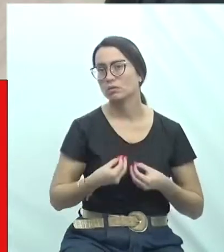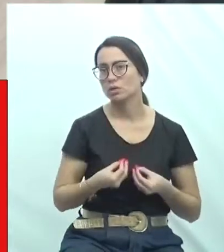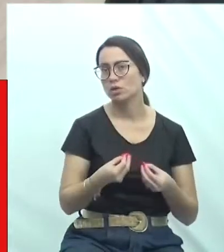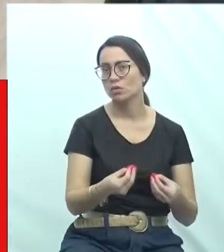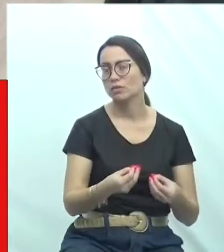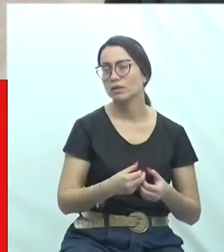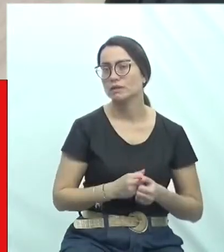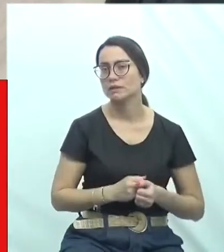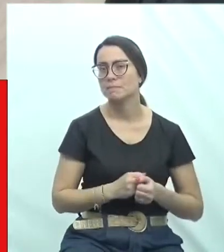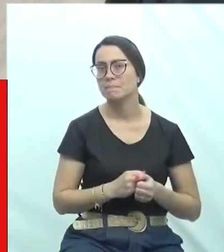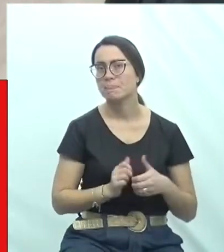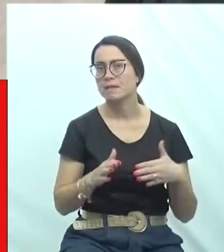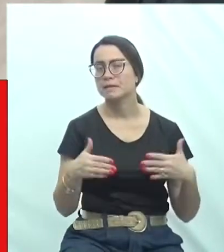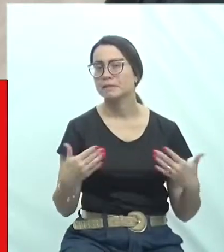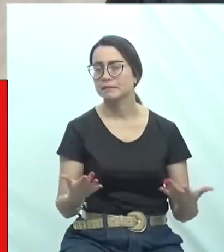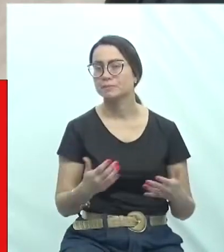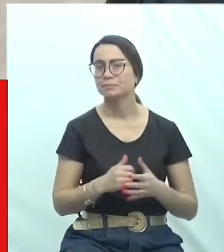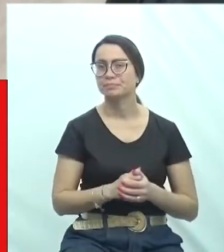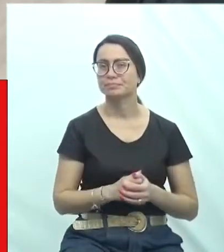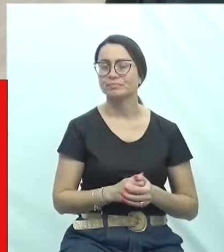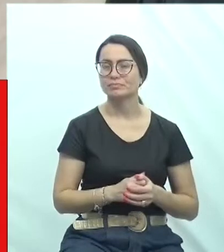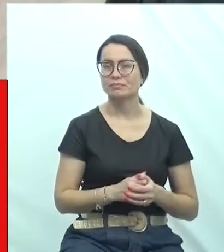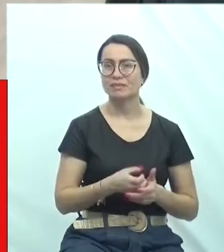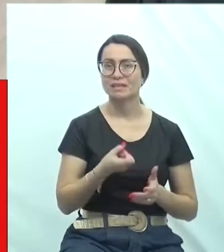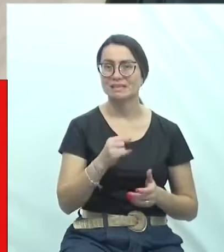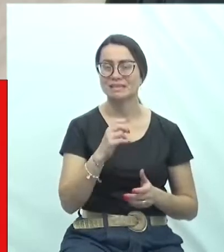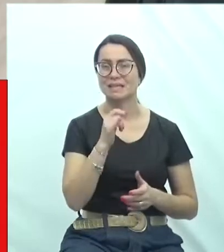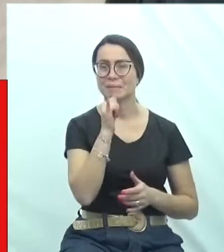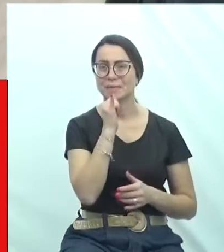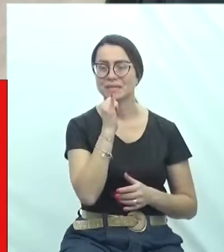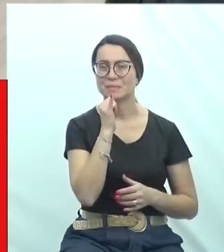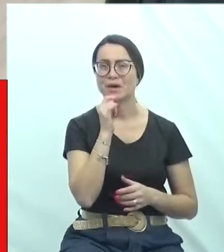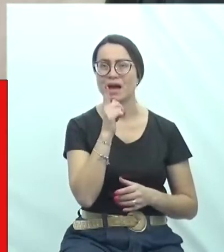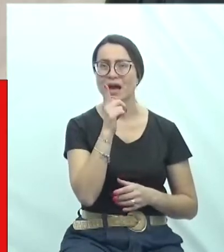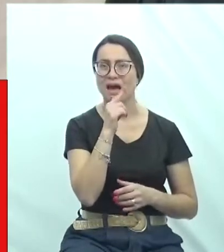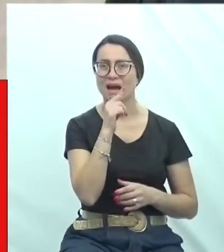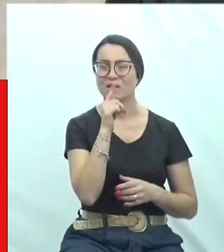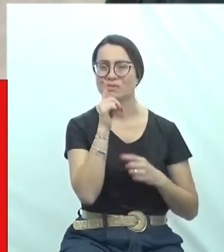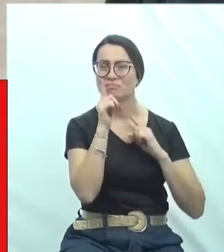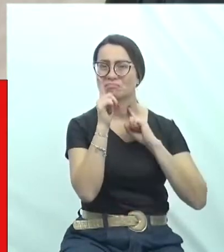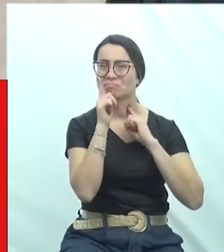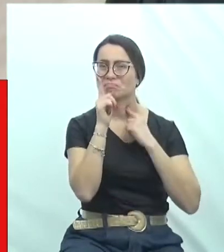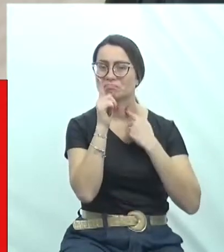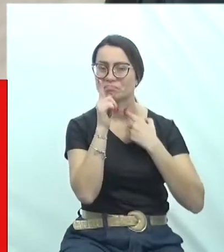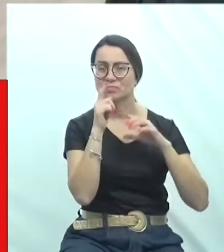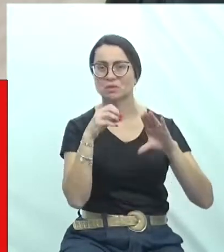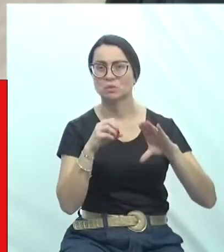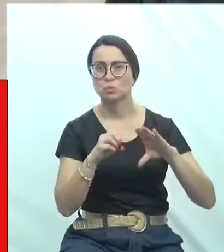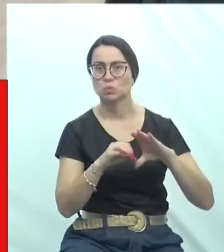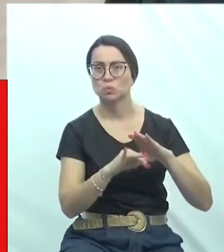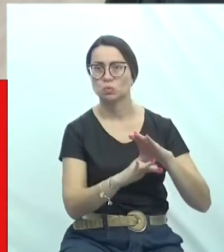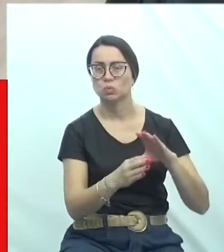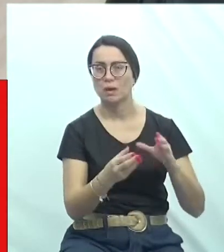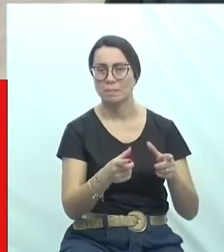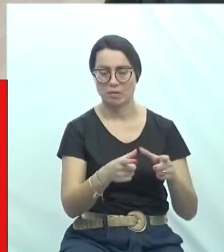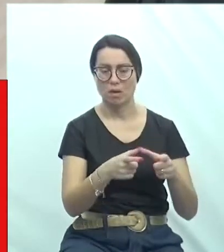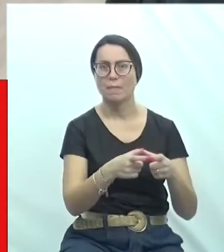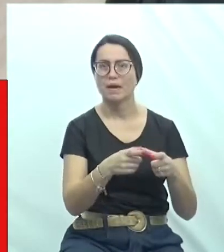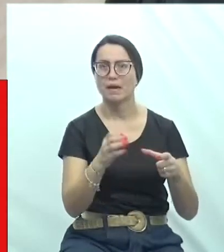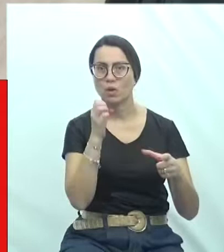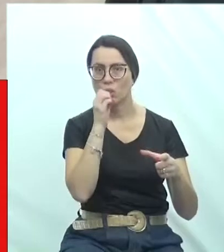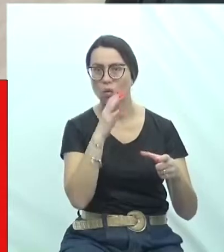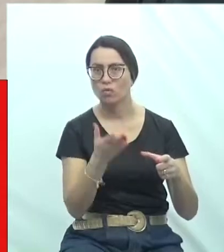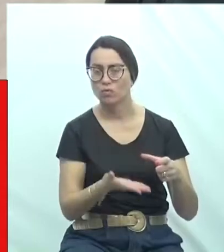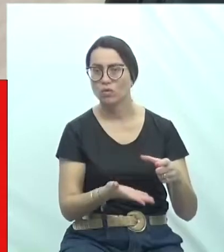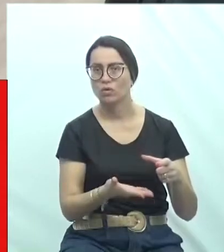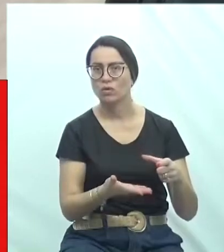questão da contaminação da nossa rede via esse sistema de ventosa é